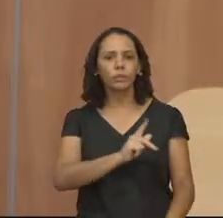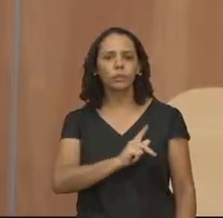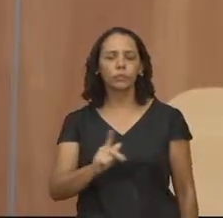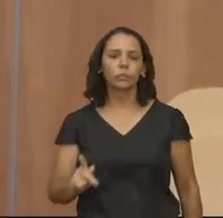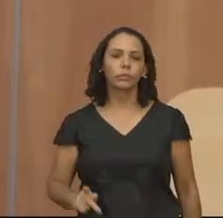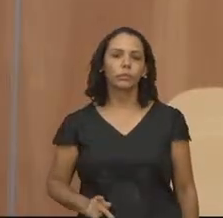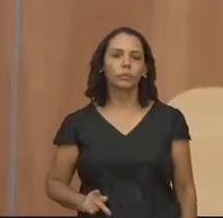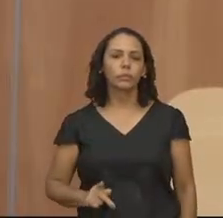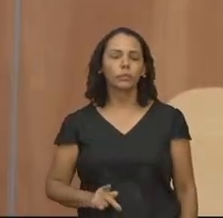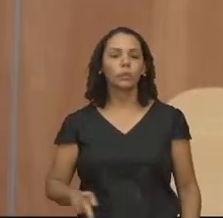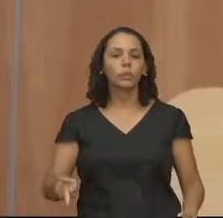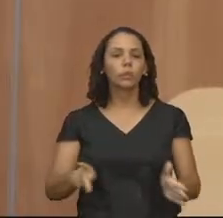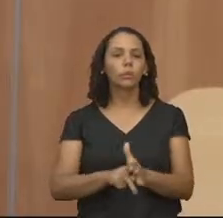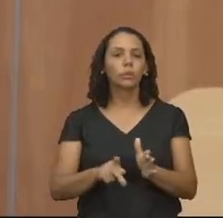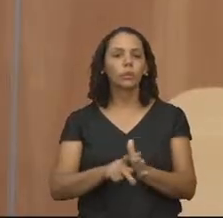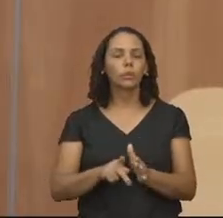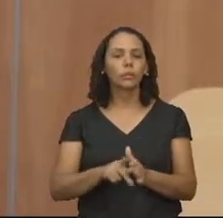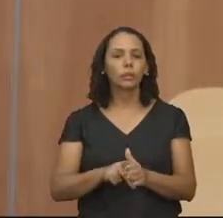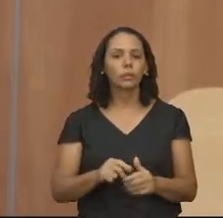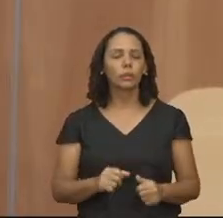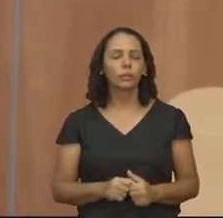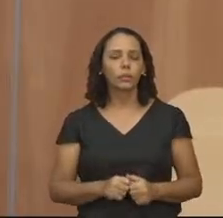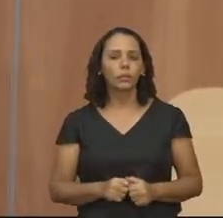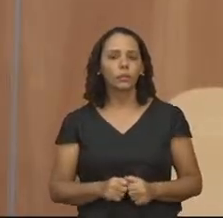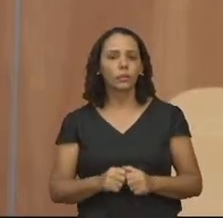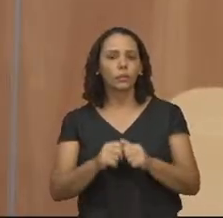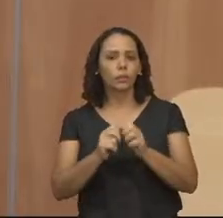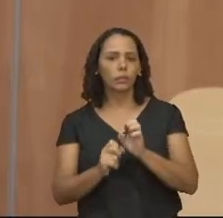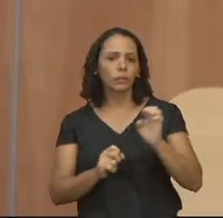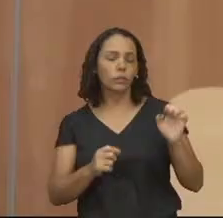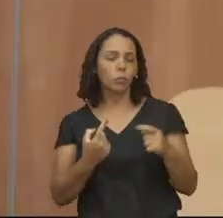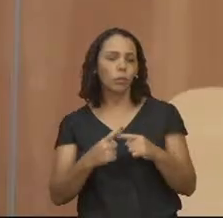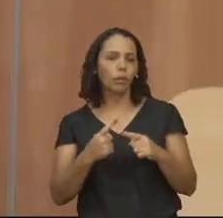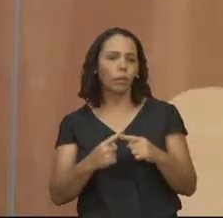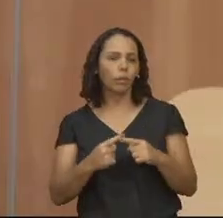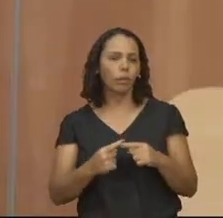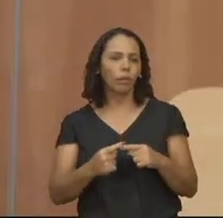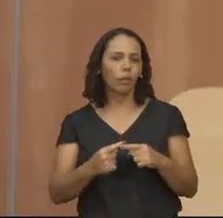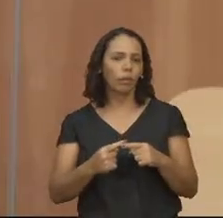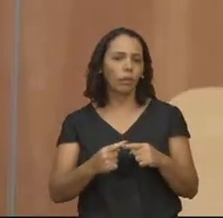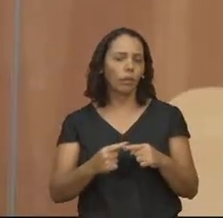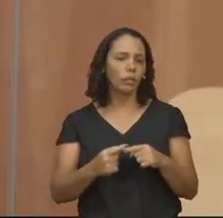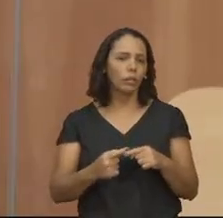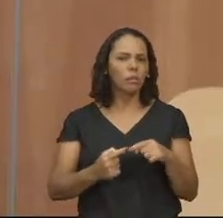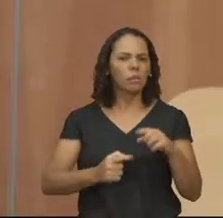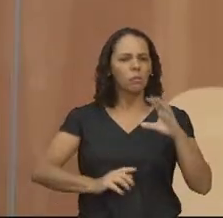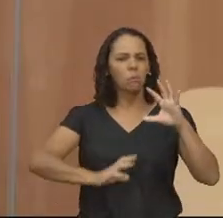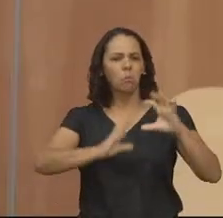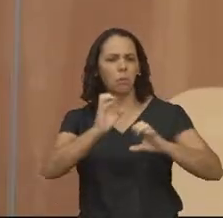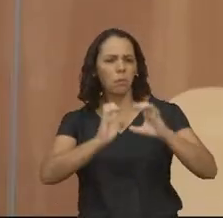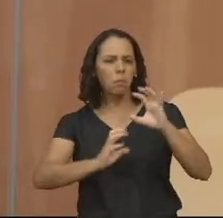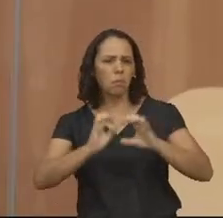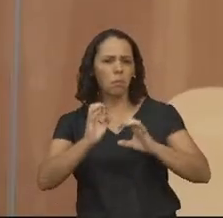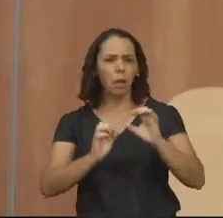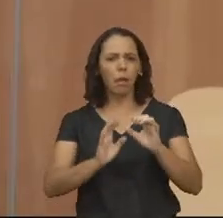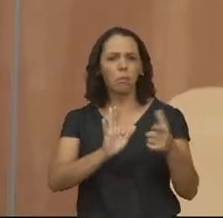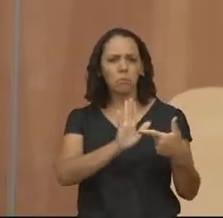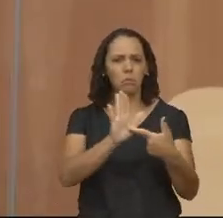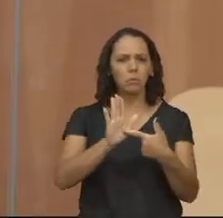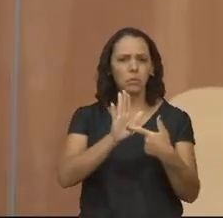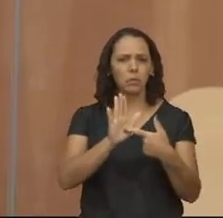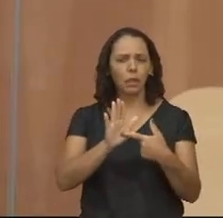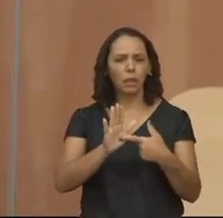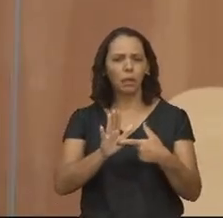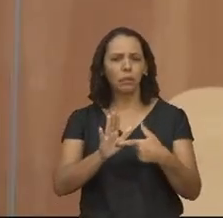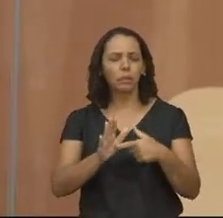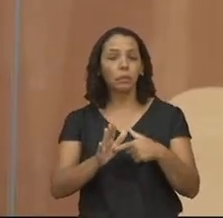esquerda, né? Porque essa disputa de dizer que hoje a esquerda, né, é a favor, né, do aborto, eu acho que isso são